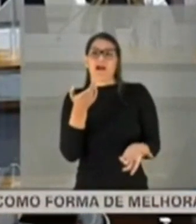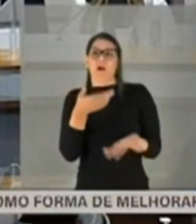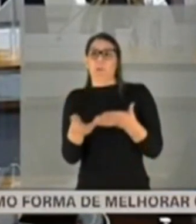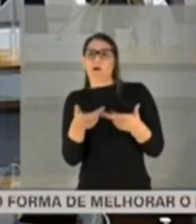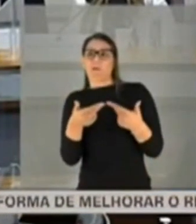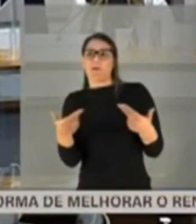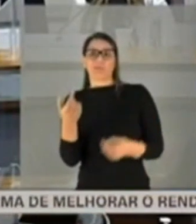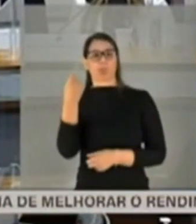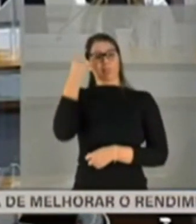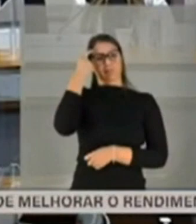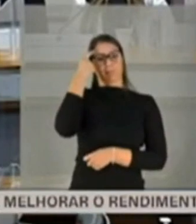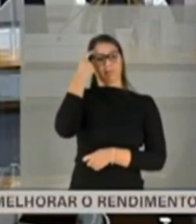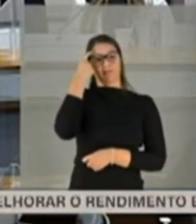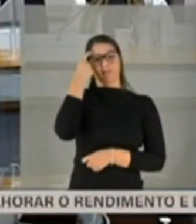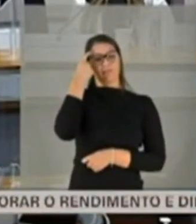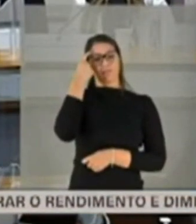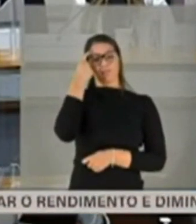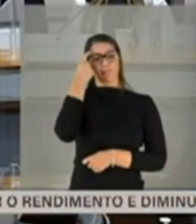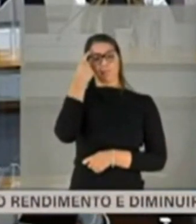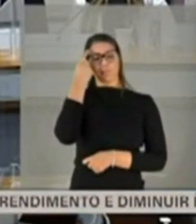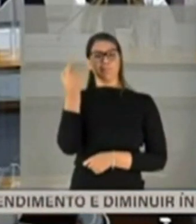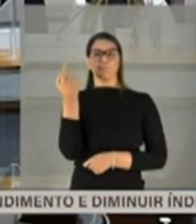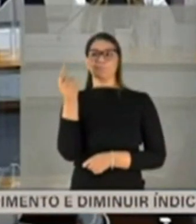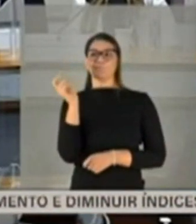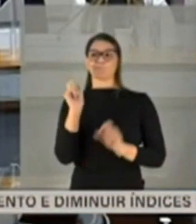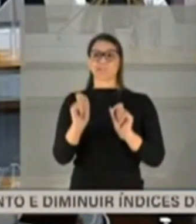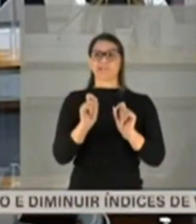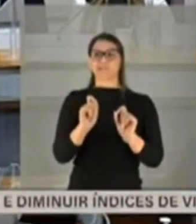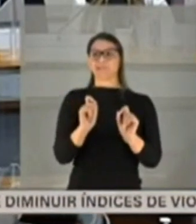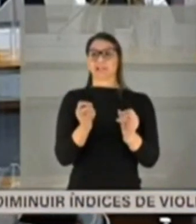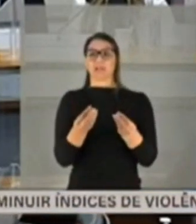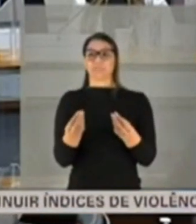de pensamento que há